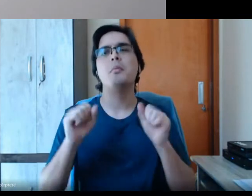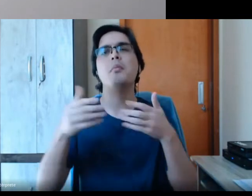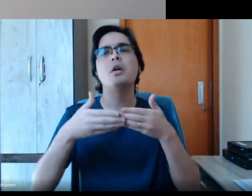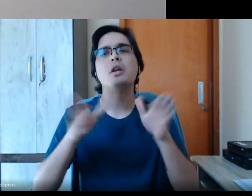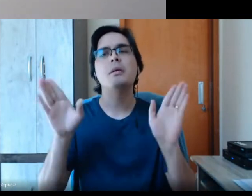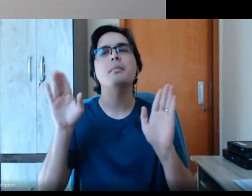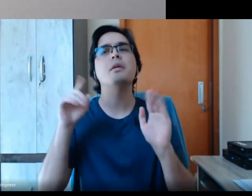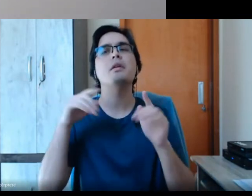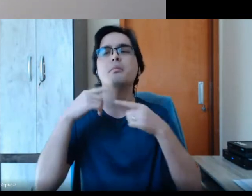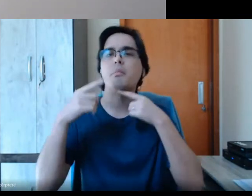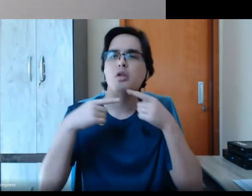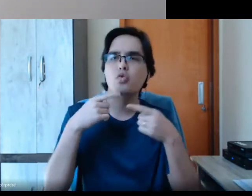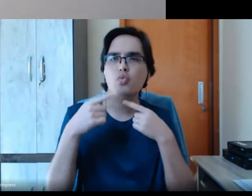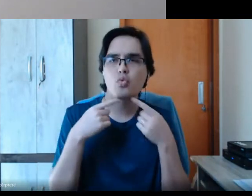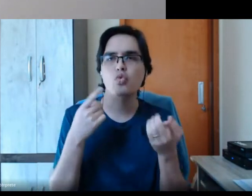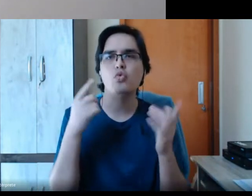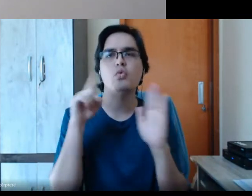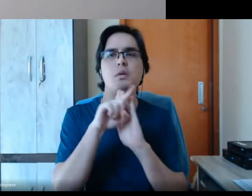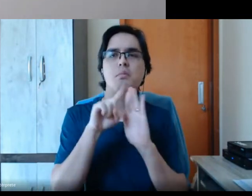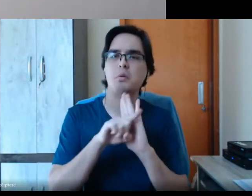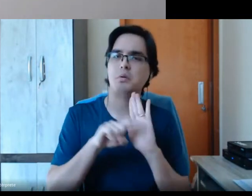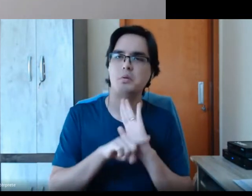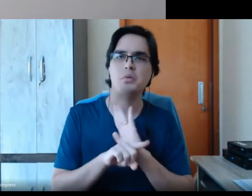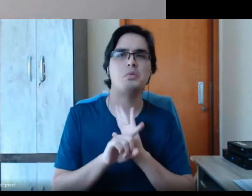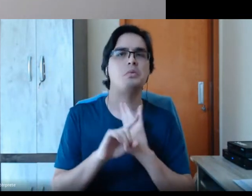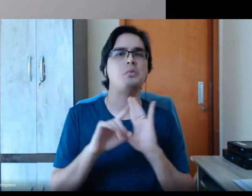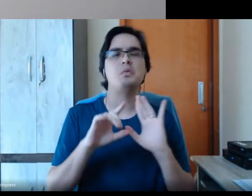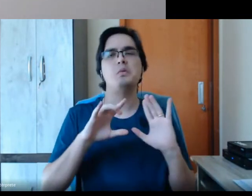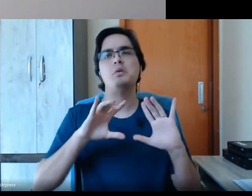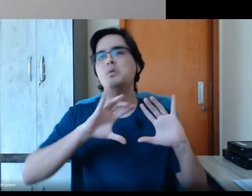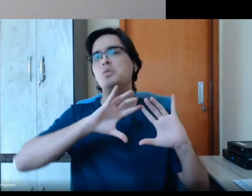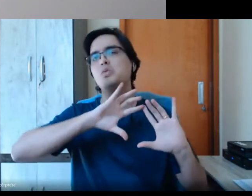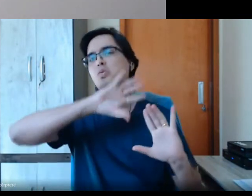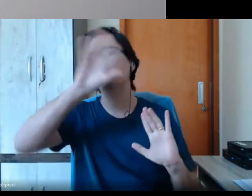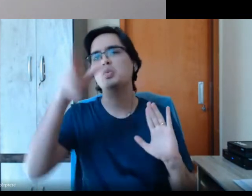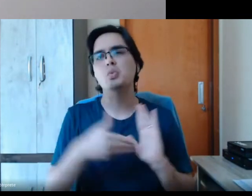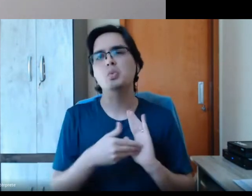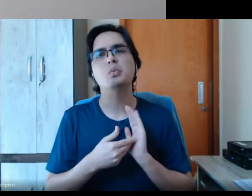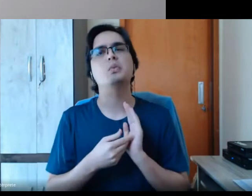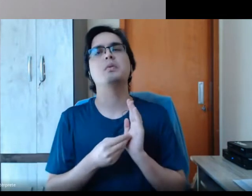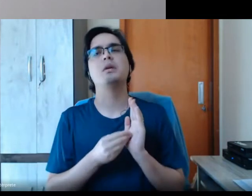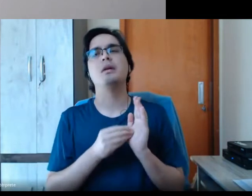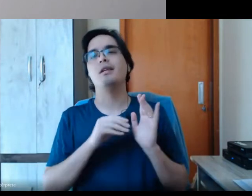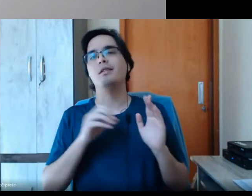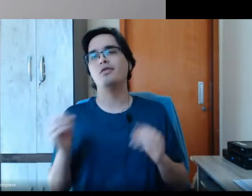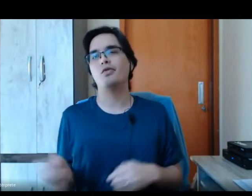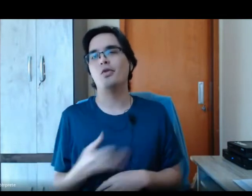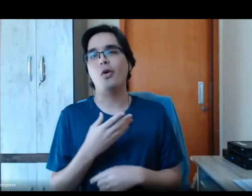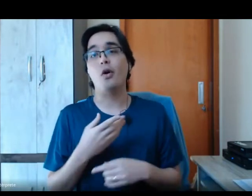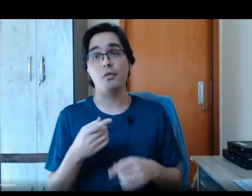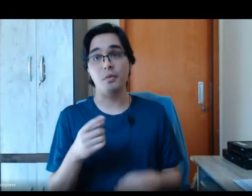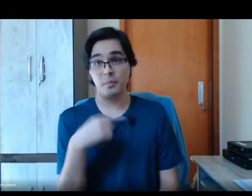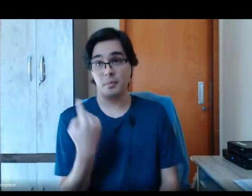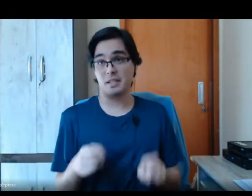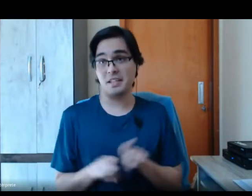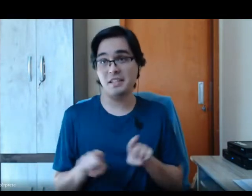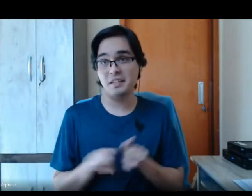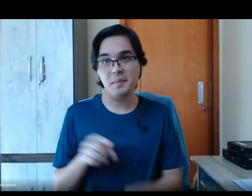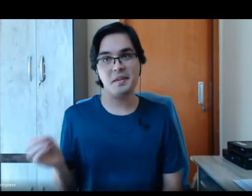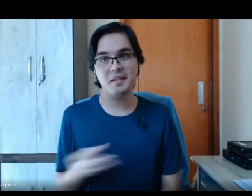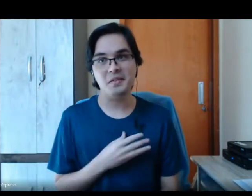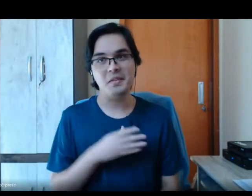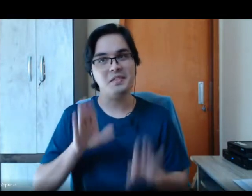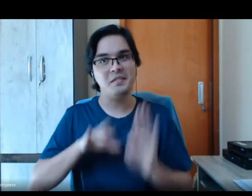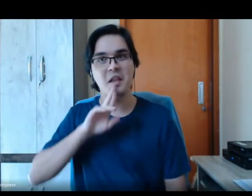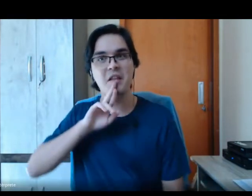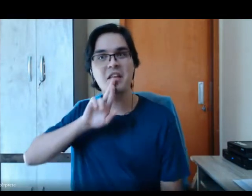Não sei como a gente pode fazer esse encaminhamento. Se alguém daqui, eu não sei se pediu a palavra. As pessoas já estão inscritas